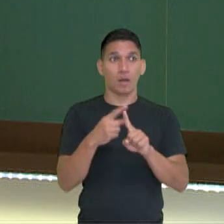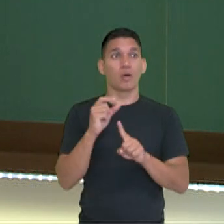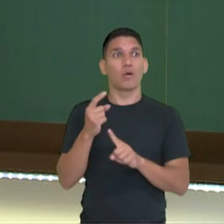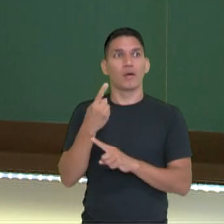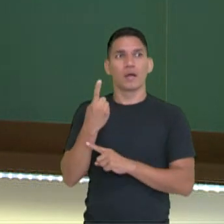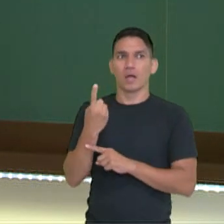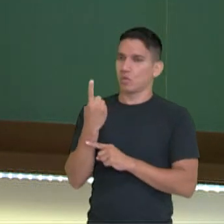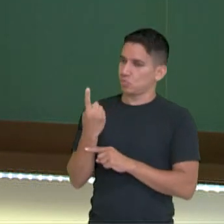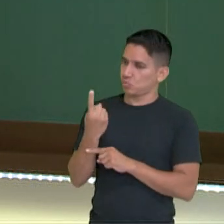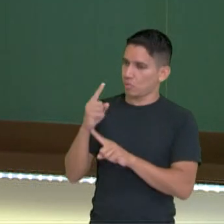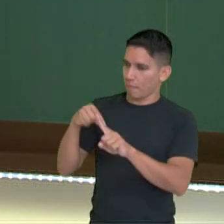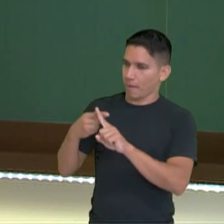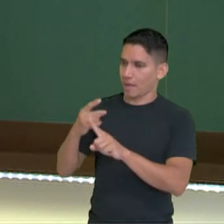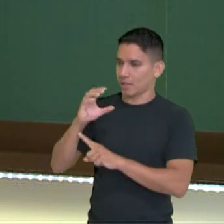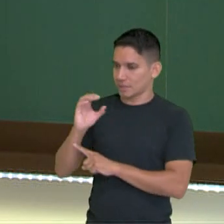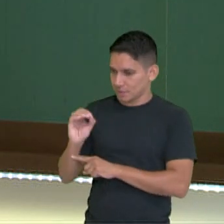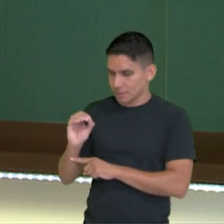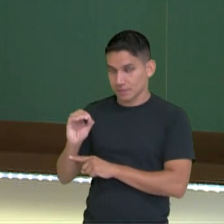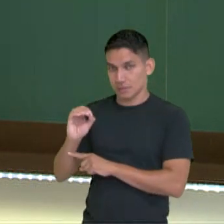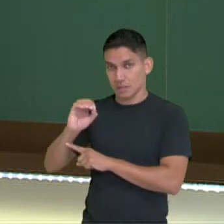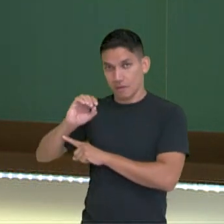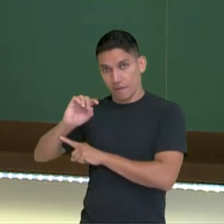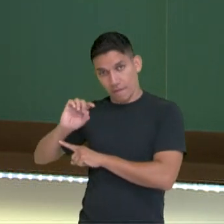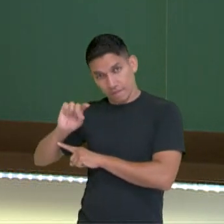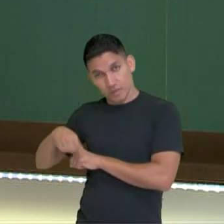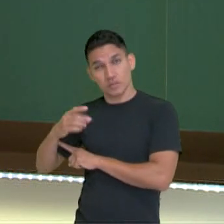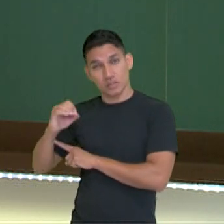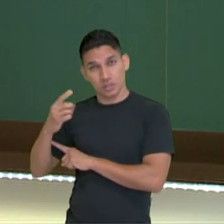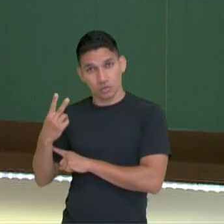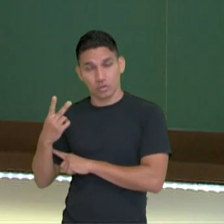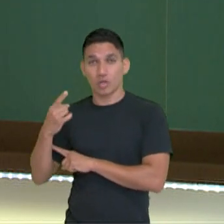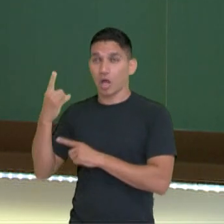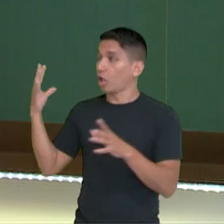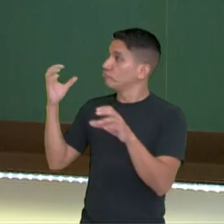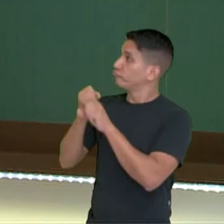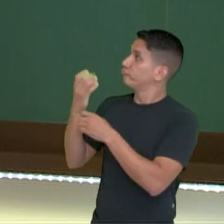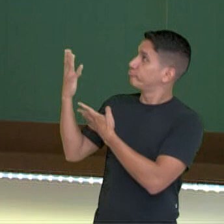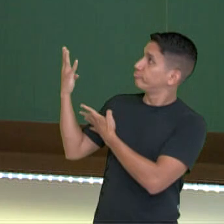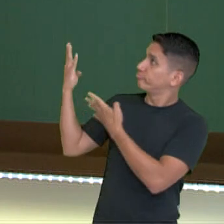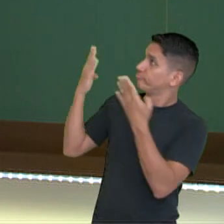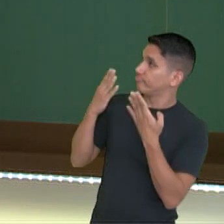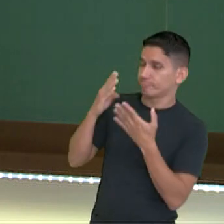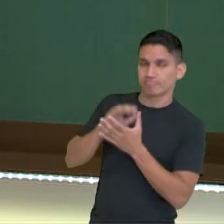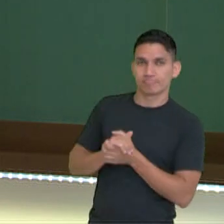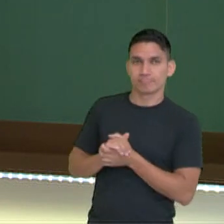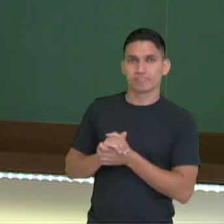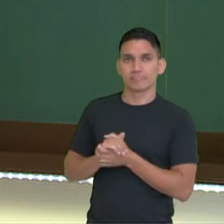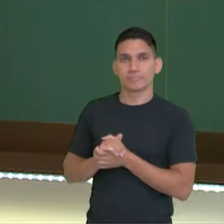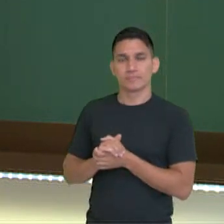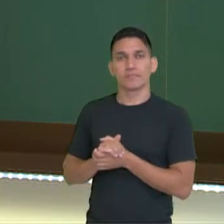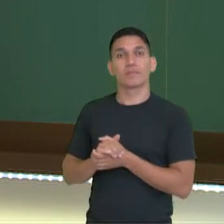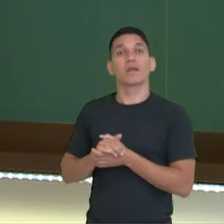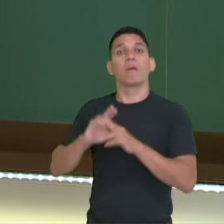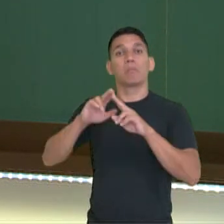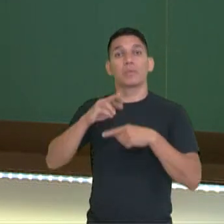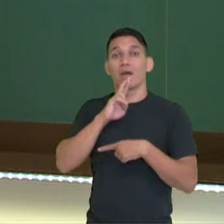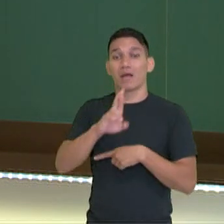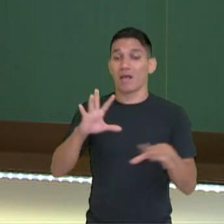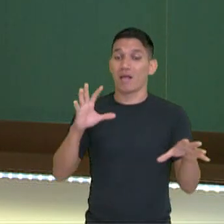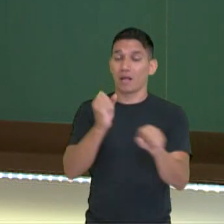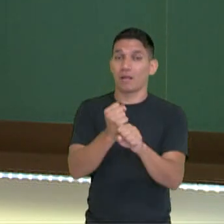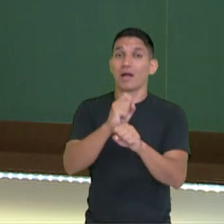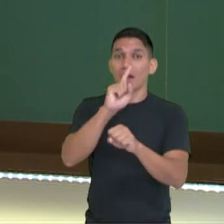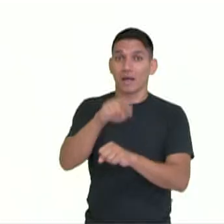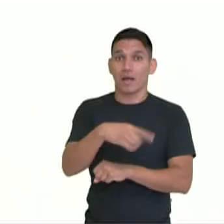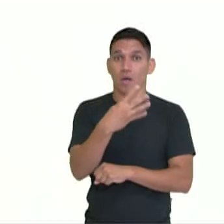centésimos, elevado a décima. Somando os dois, elevando a 10 e multiplicando pelo 4.000, portanto, o montante deu